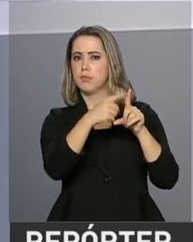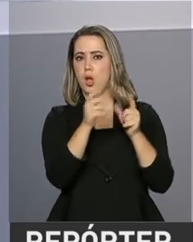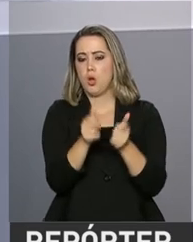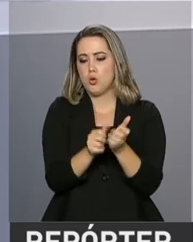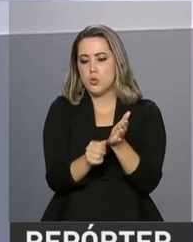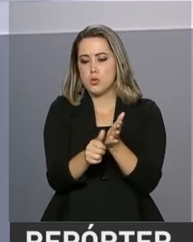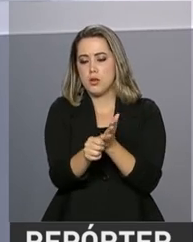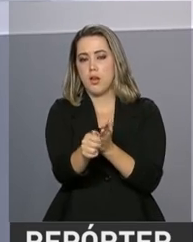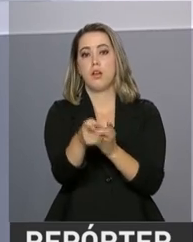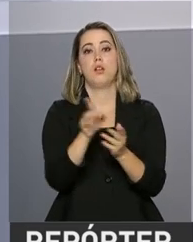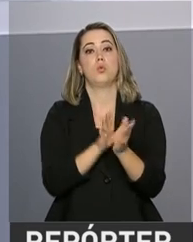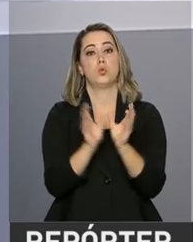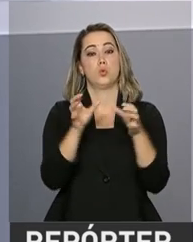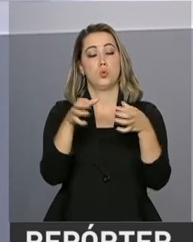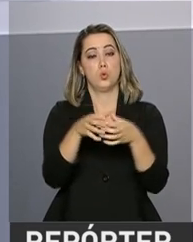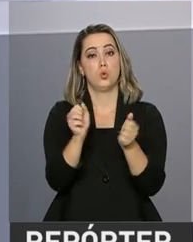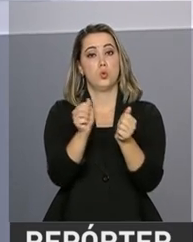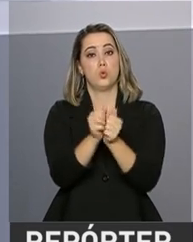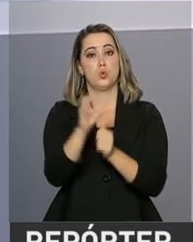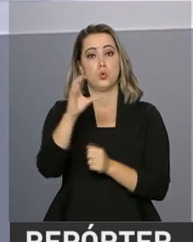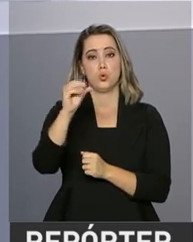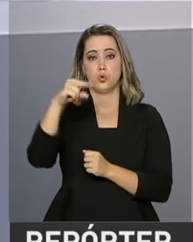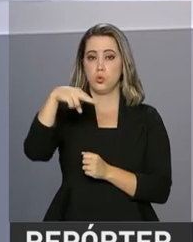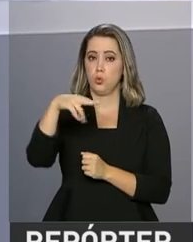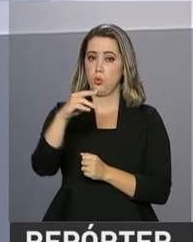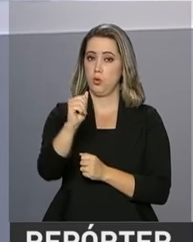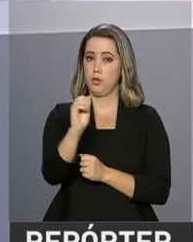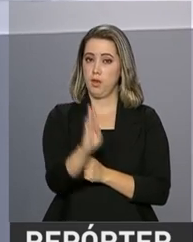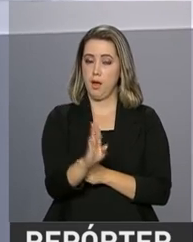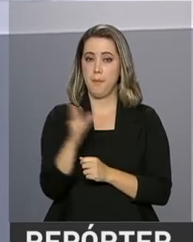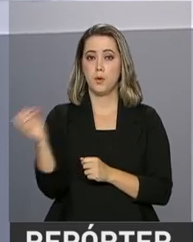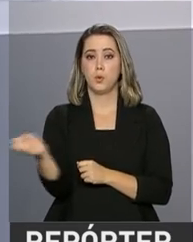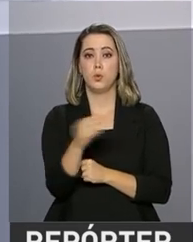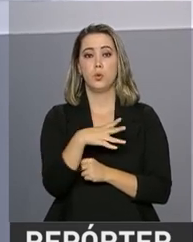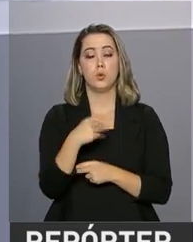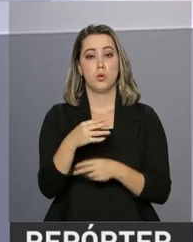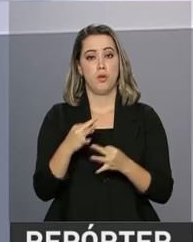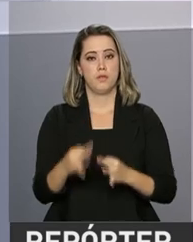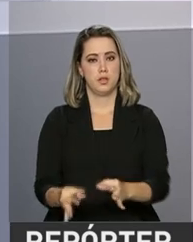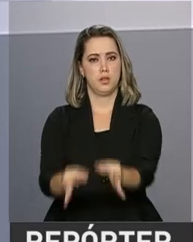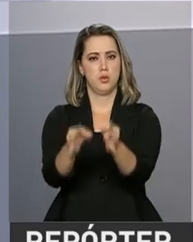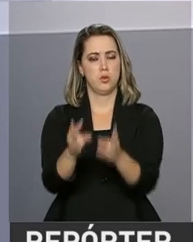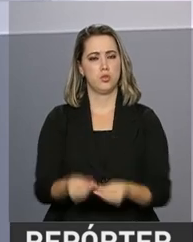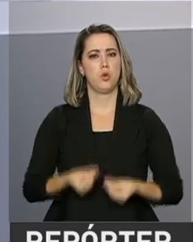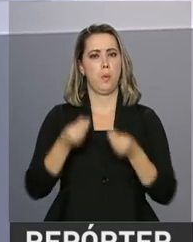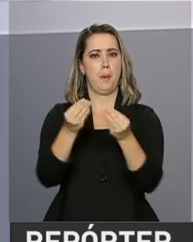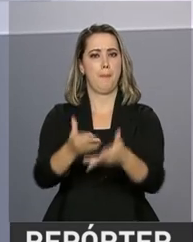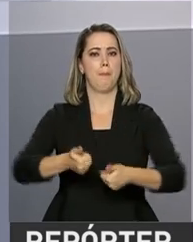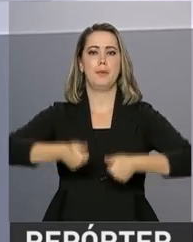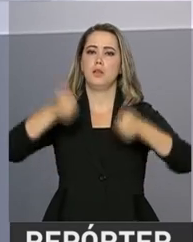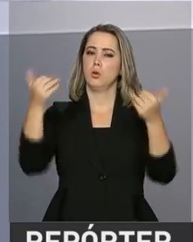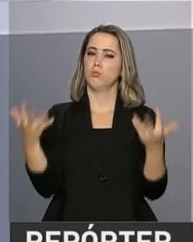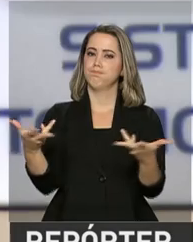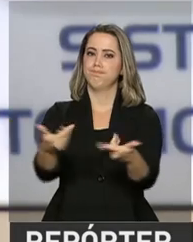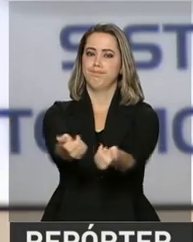Conab, a Companhia Nacional de Abastecimento. O novo equipamento garante uma maior qualidade dos